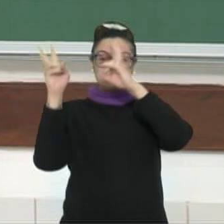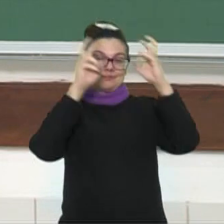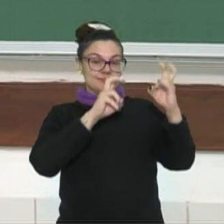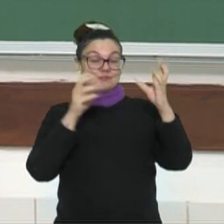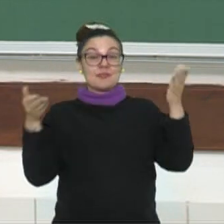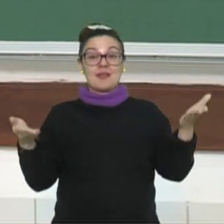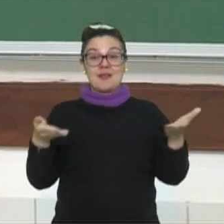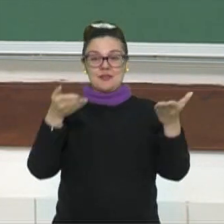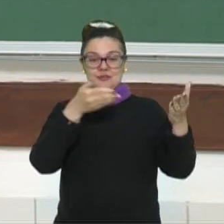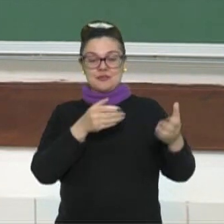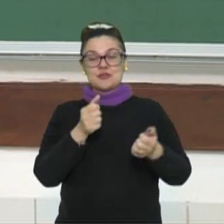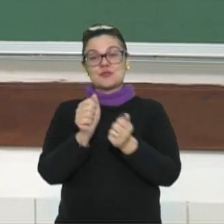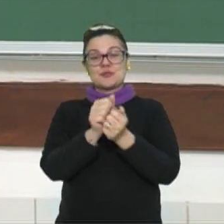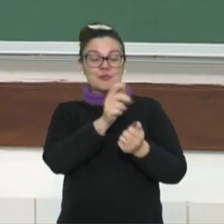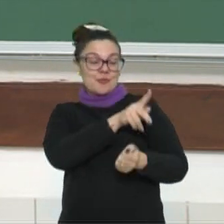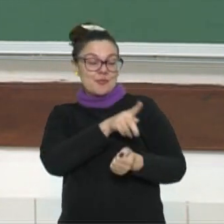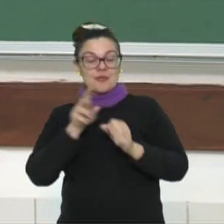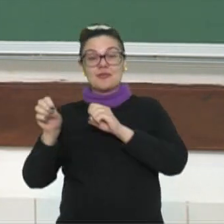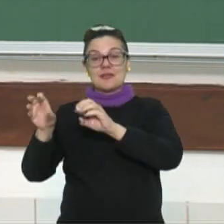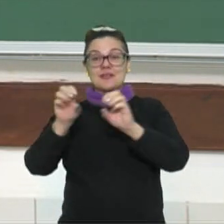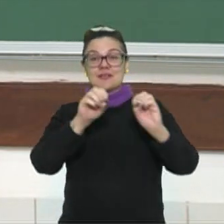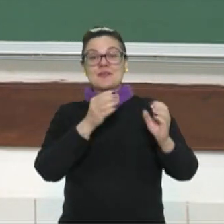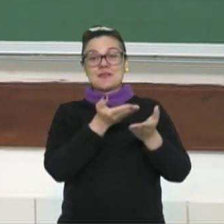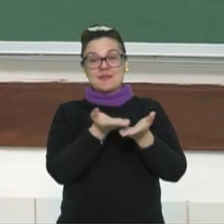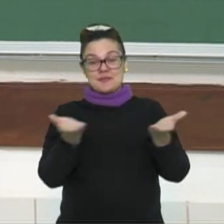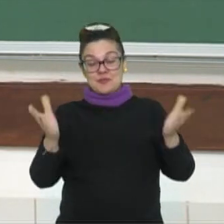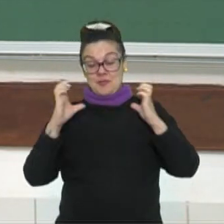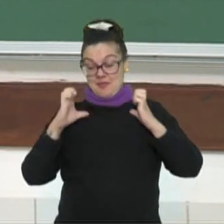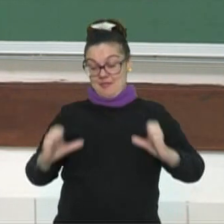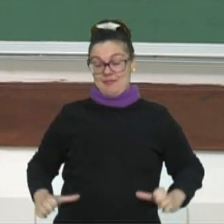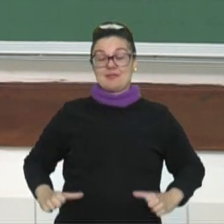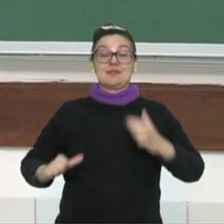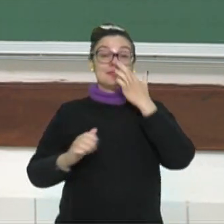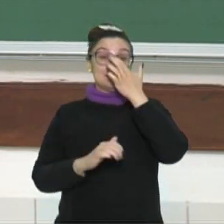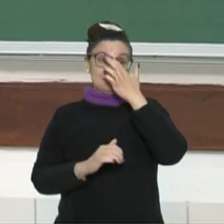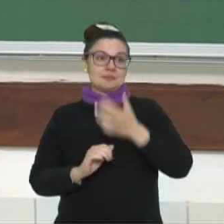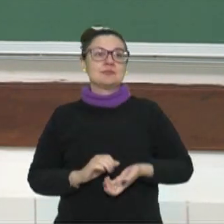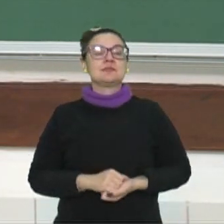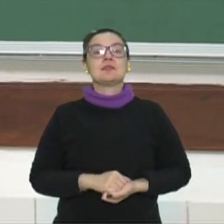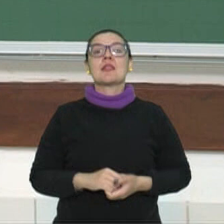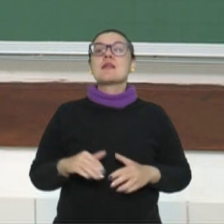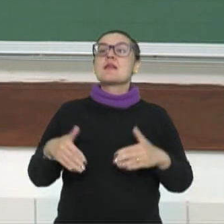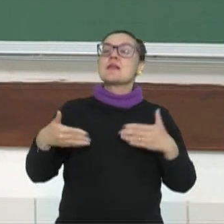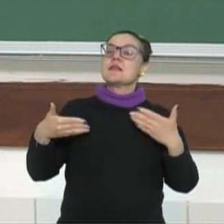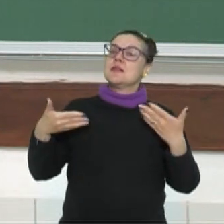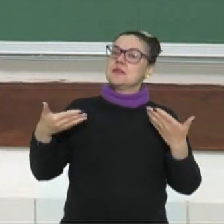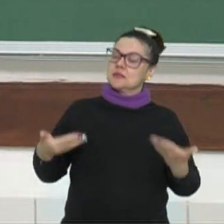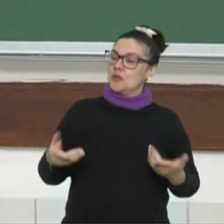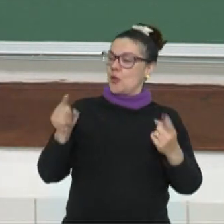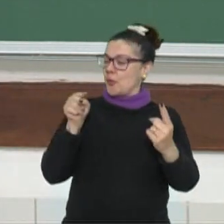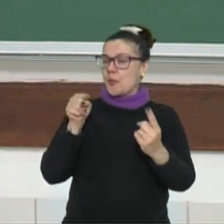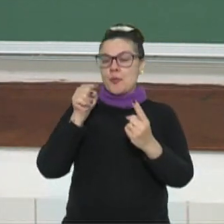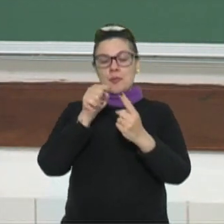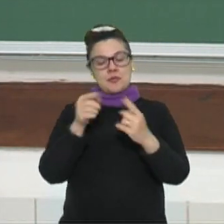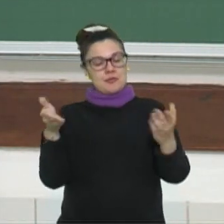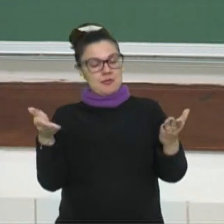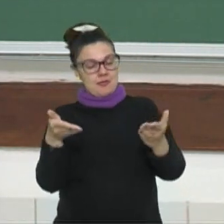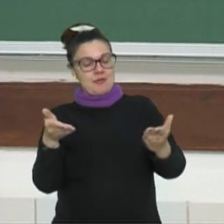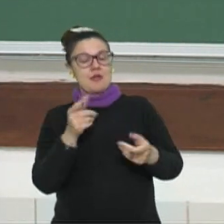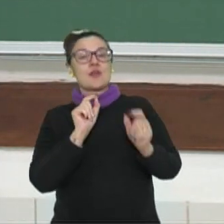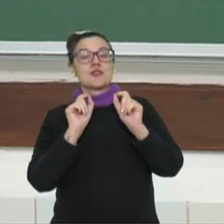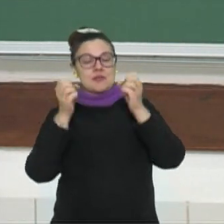foram abordados aqui pelos professores que deram essas aulas sobre ética. Então, o objetivo dessa aula, como eu